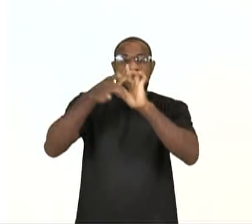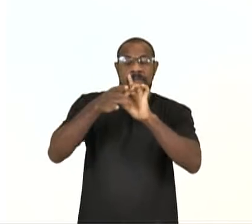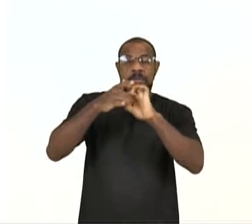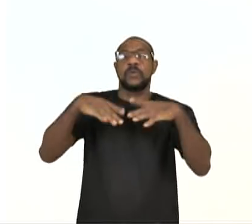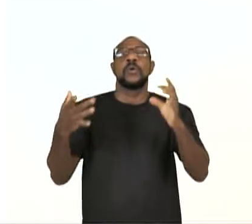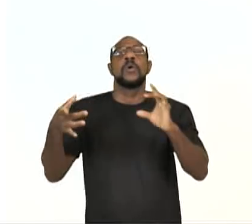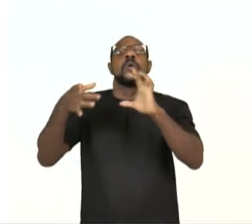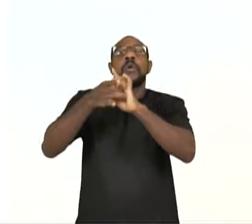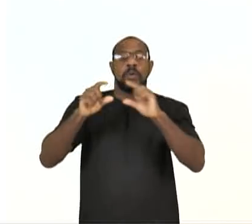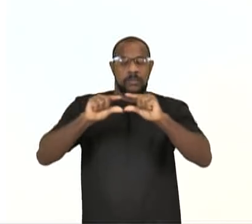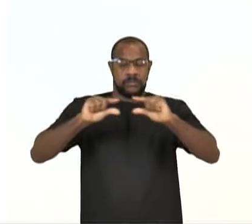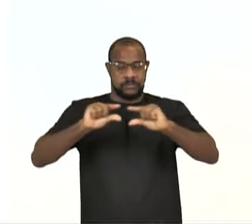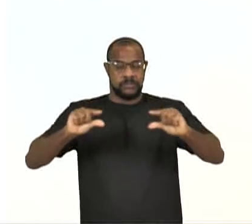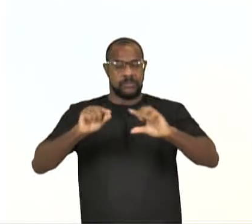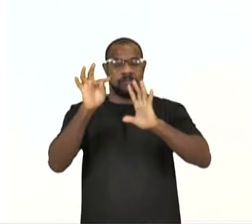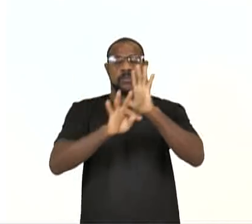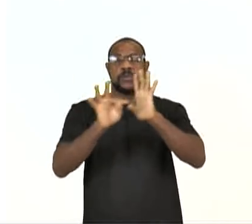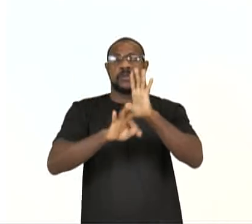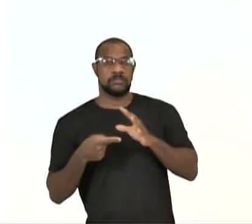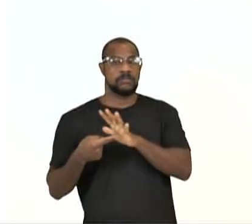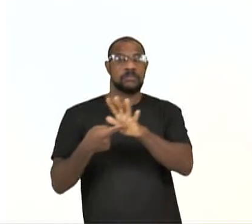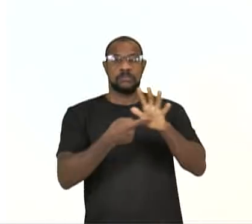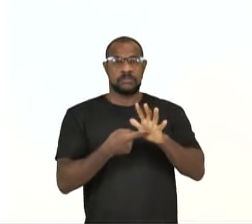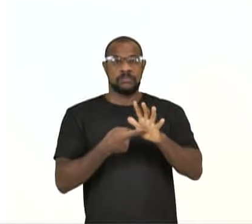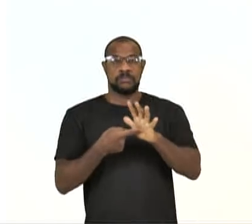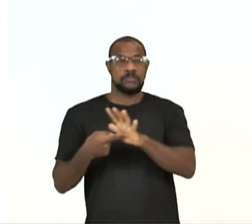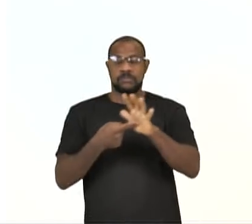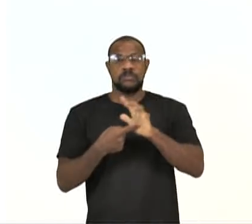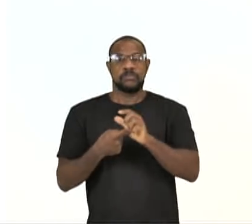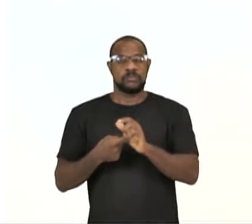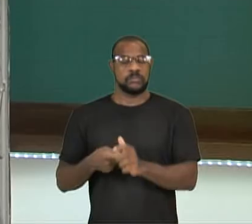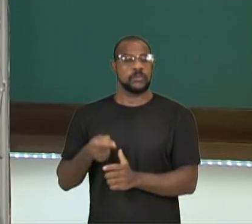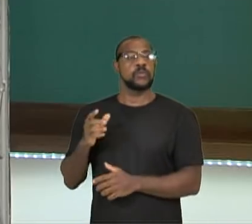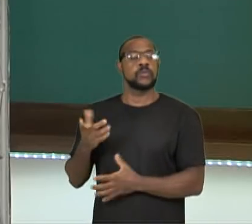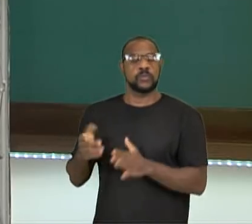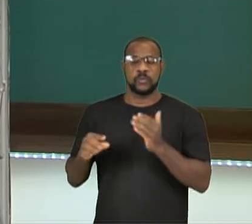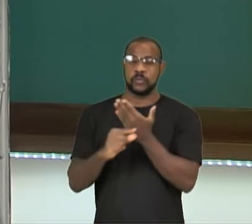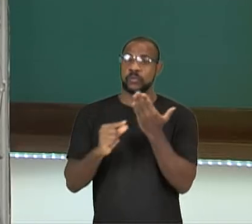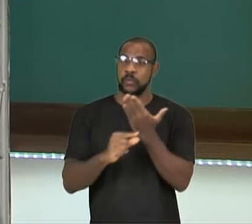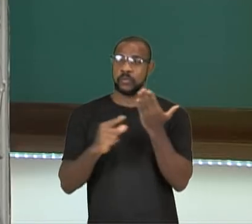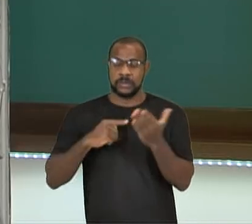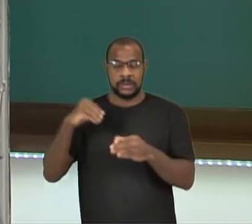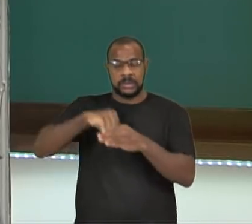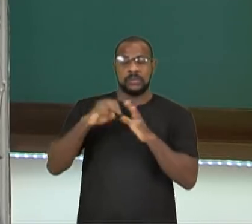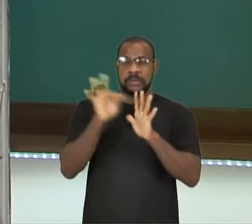narrador? Eu vou dar um tempinho para você responder essa. Vamos lá?